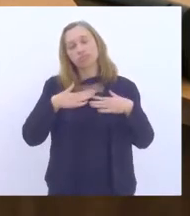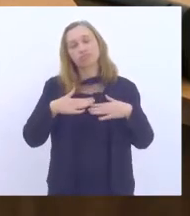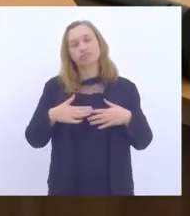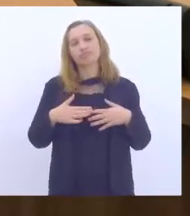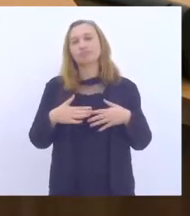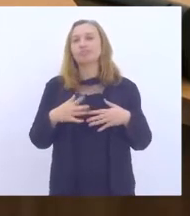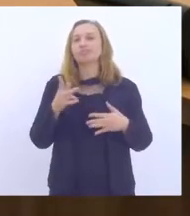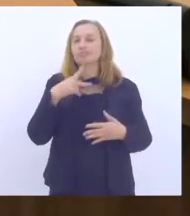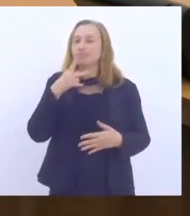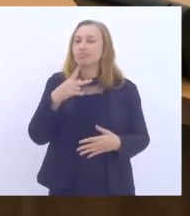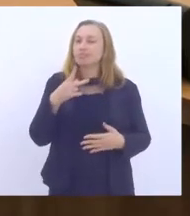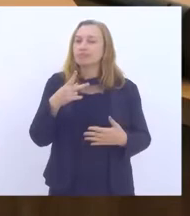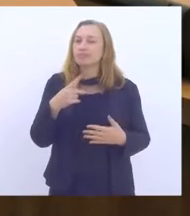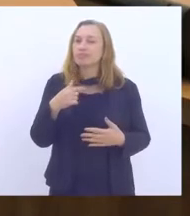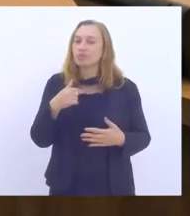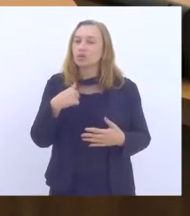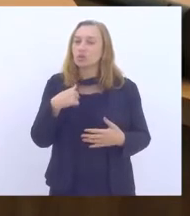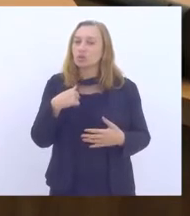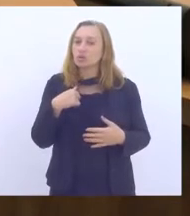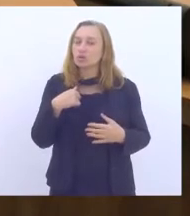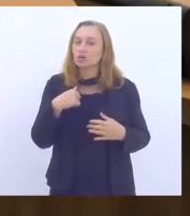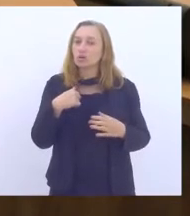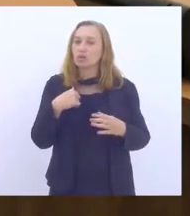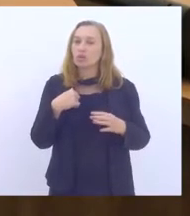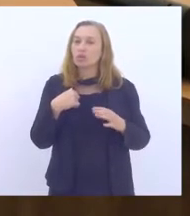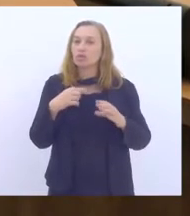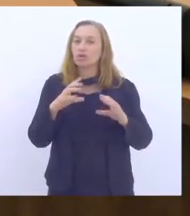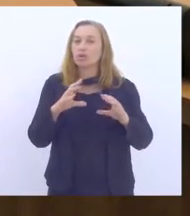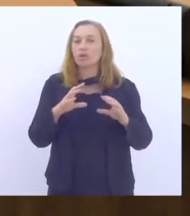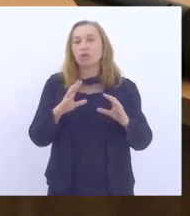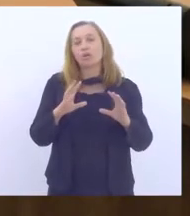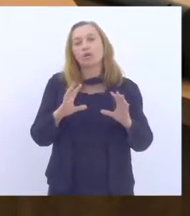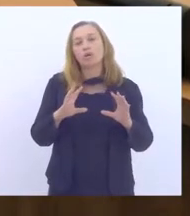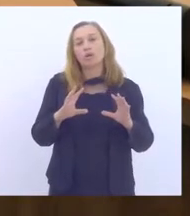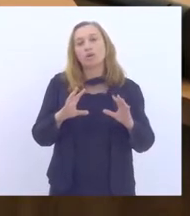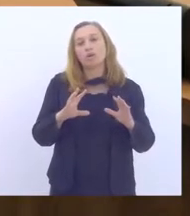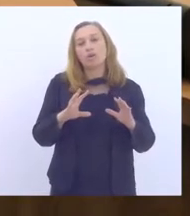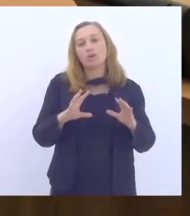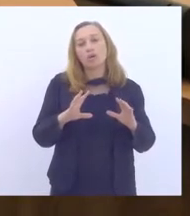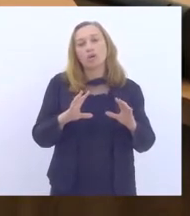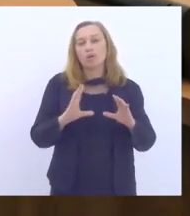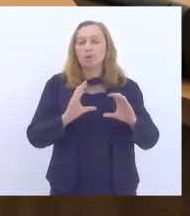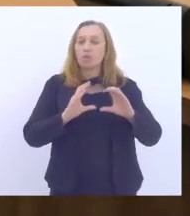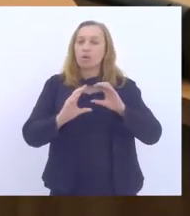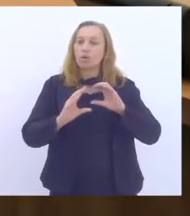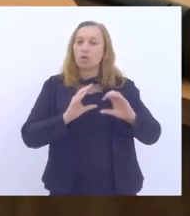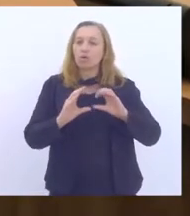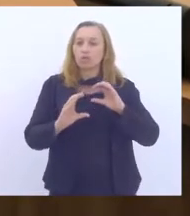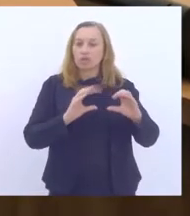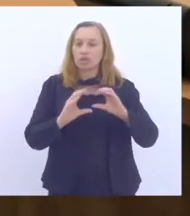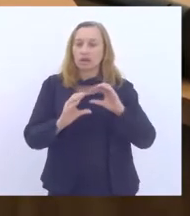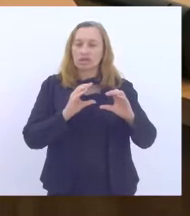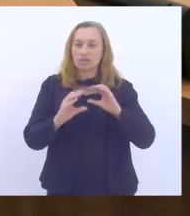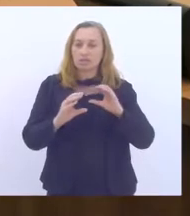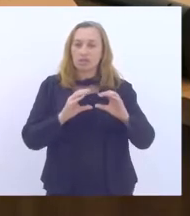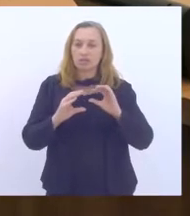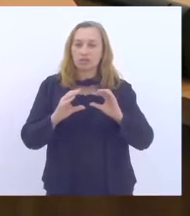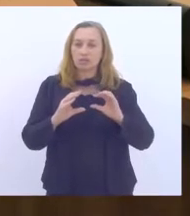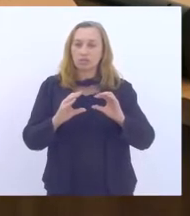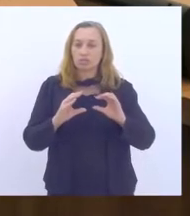disse que eu sou apenas um veículo Deputado a Renata Souza eu não sou o autor intelectual dessa iniciativa